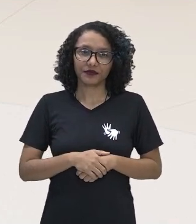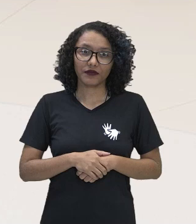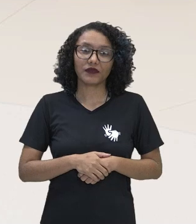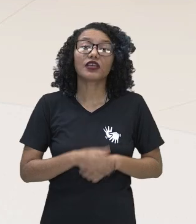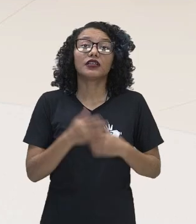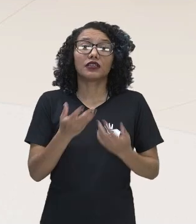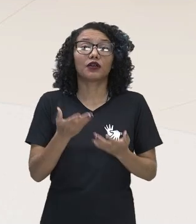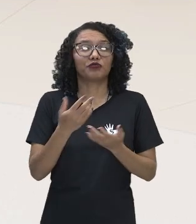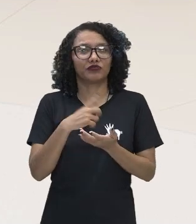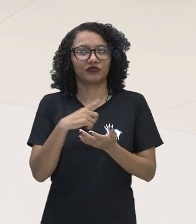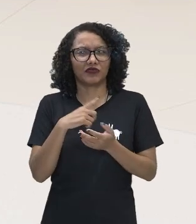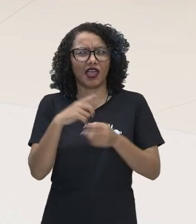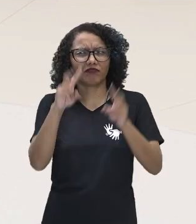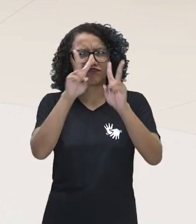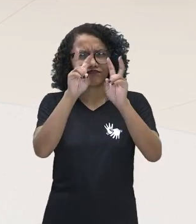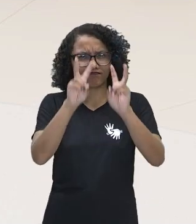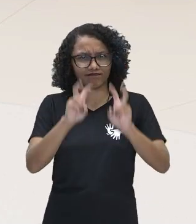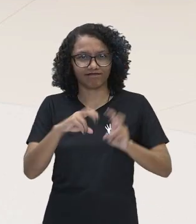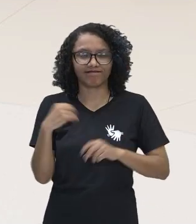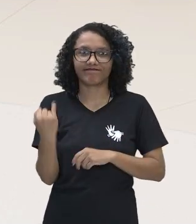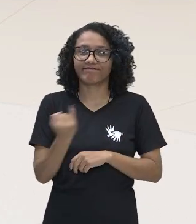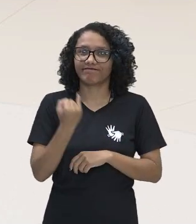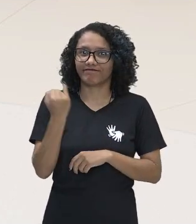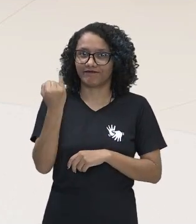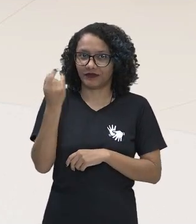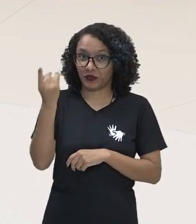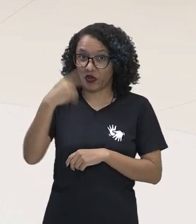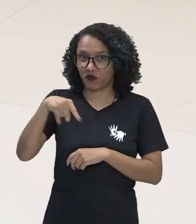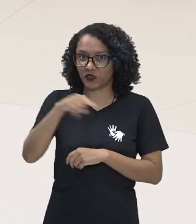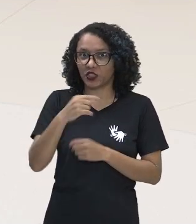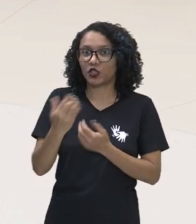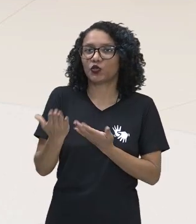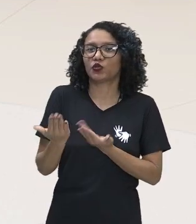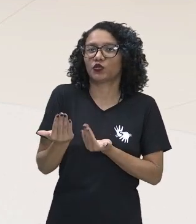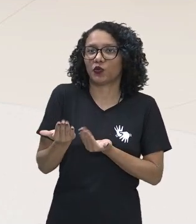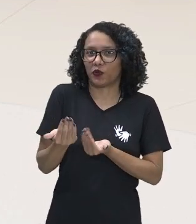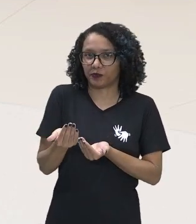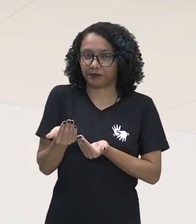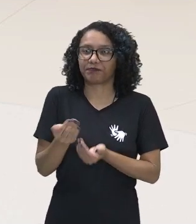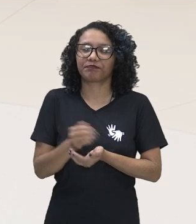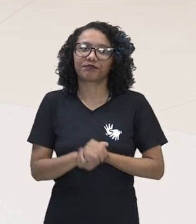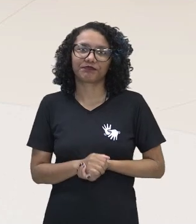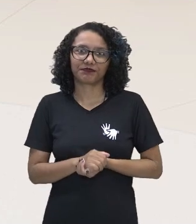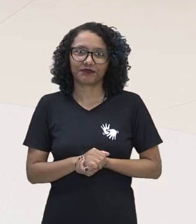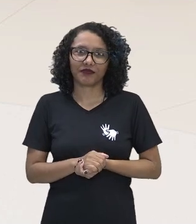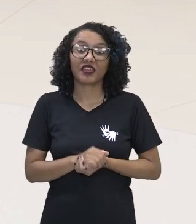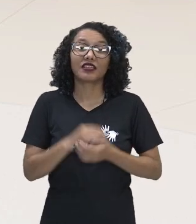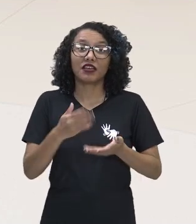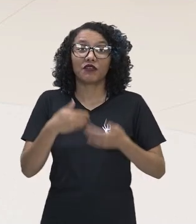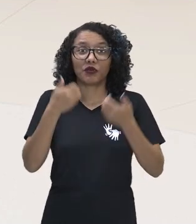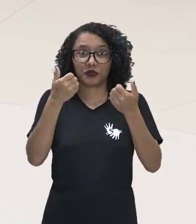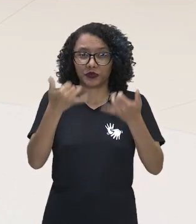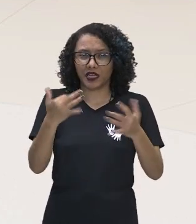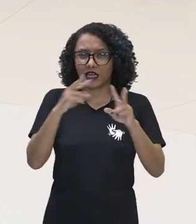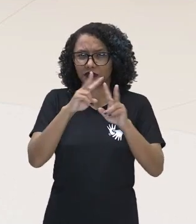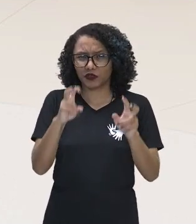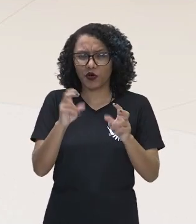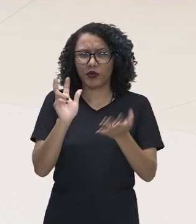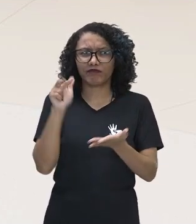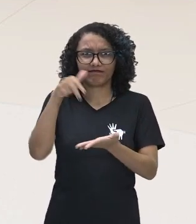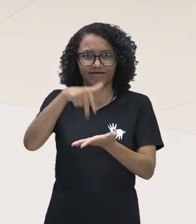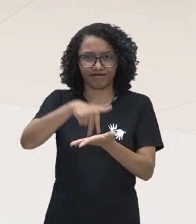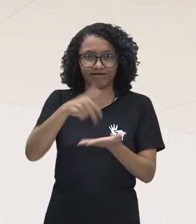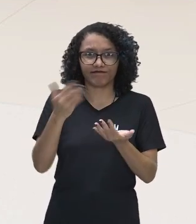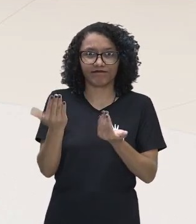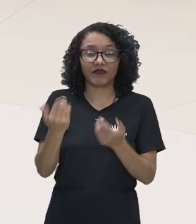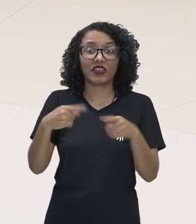pautas importantes para vocês aí que são jovens, tá bom? Nós vamos falar de protagonismo juvenil, nós vamos falar